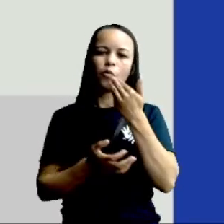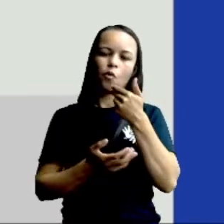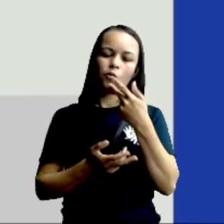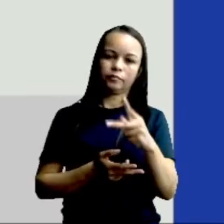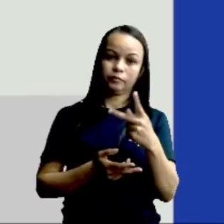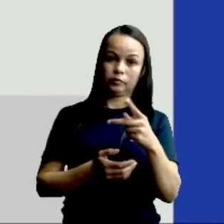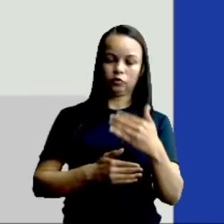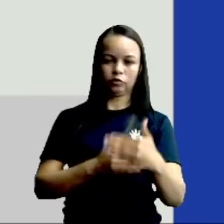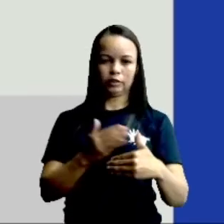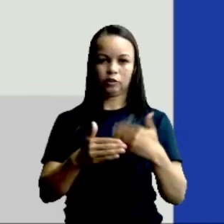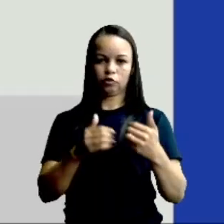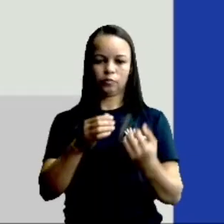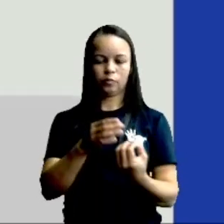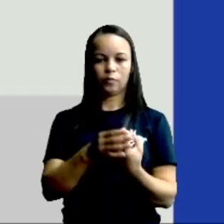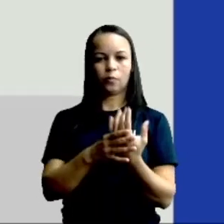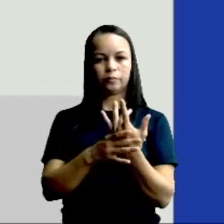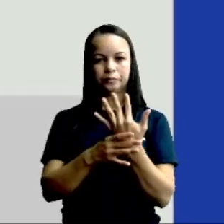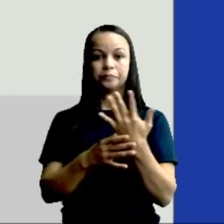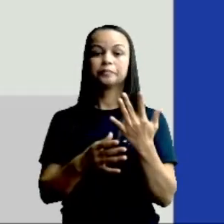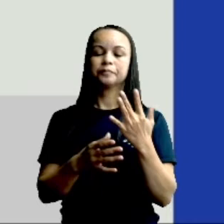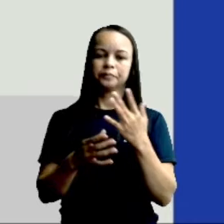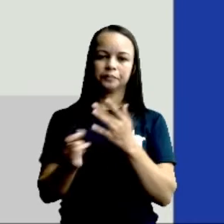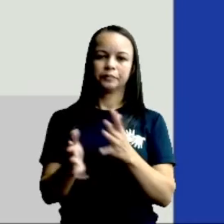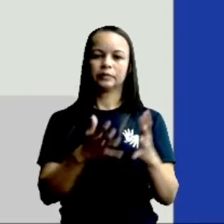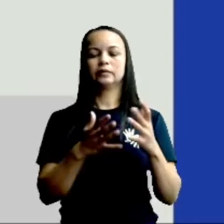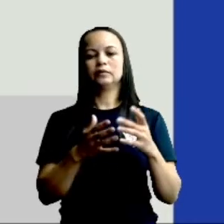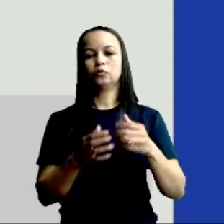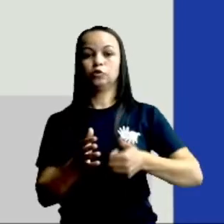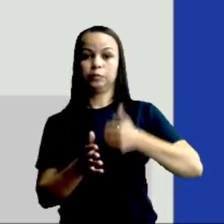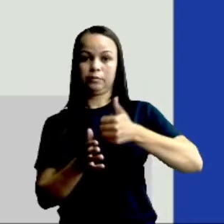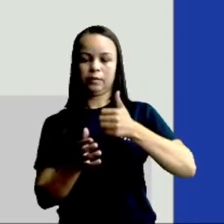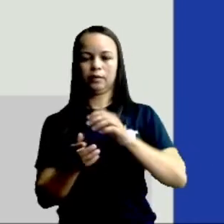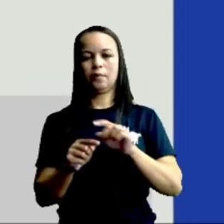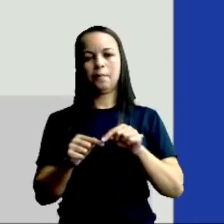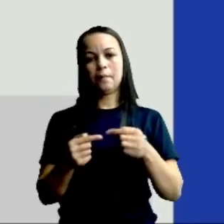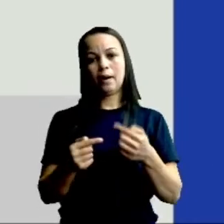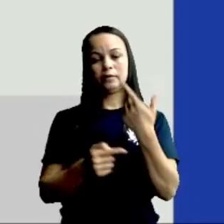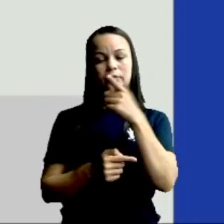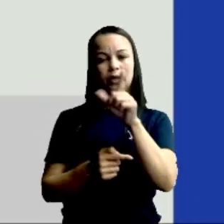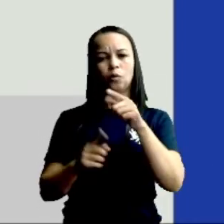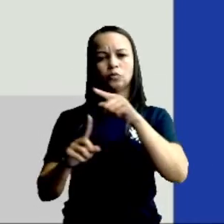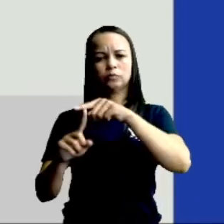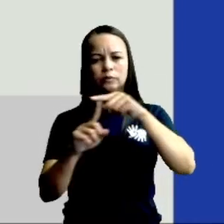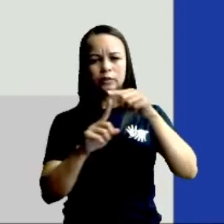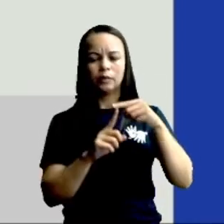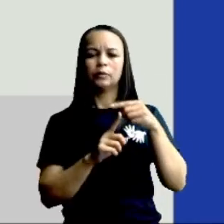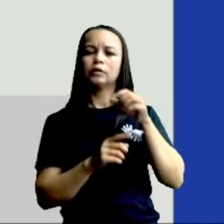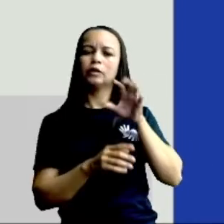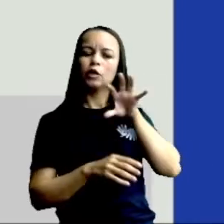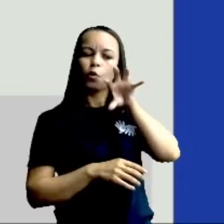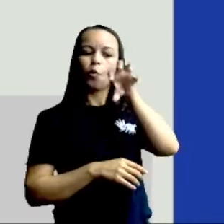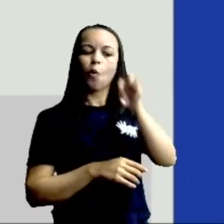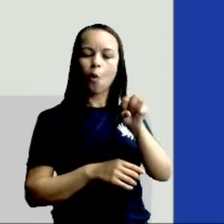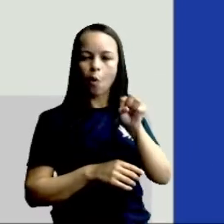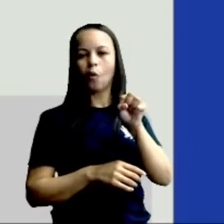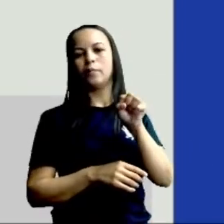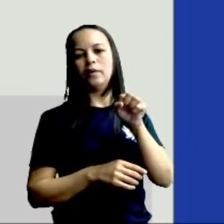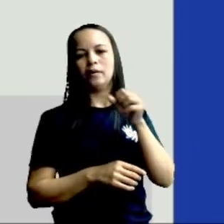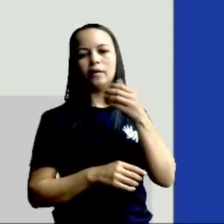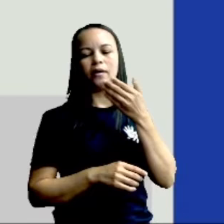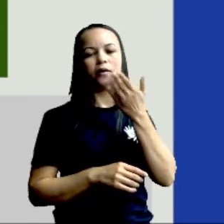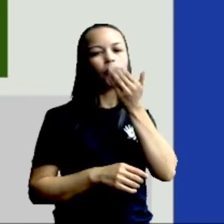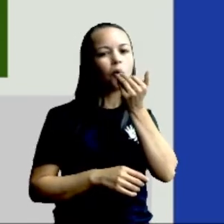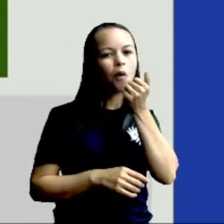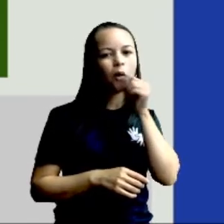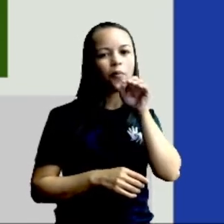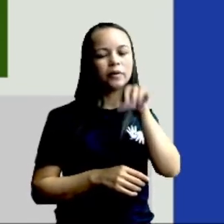dos seres produtores, tá? Os consumidores primários. Mas existe um outro tipo de animal que come a vaquinha. Isso mesmo.